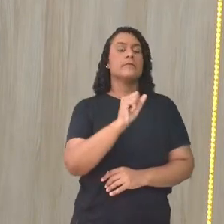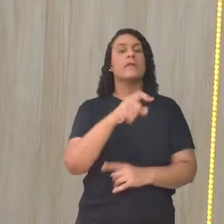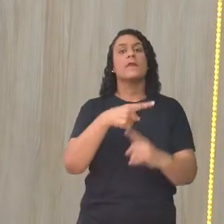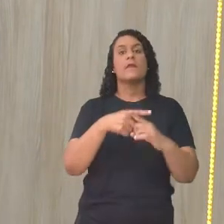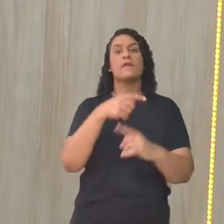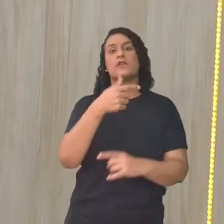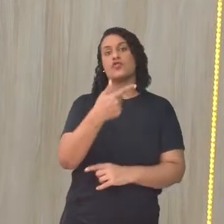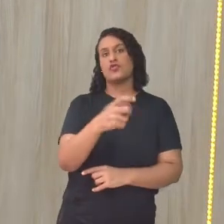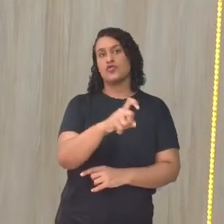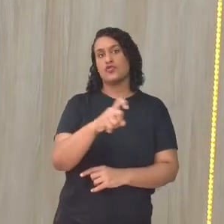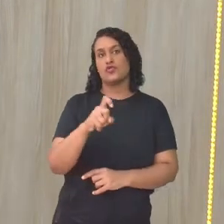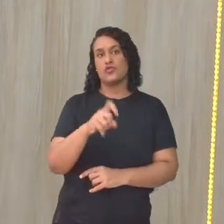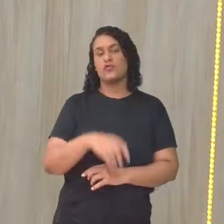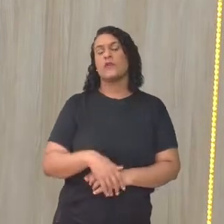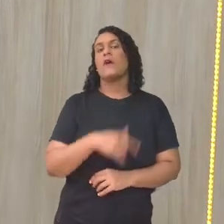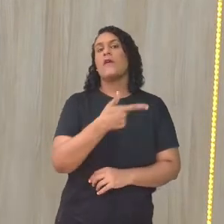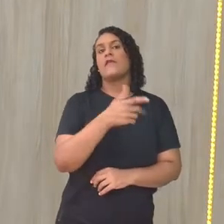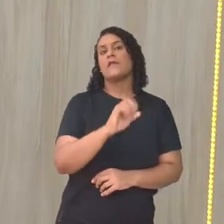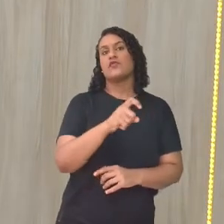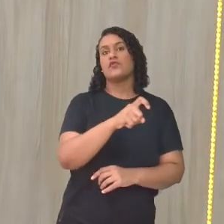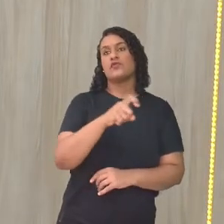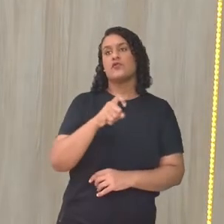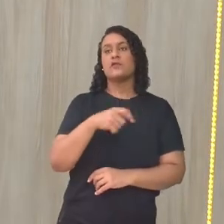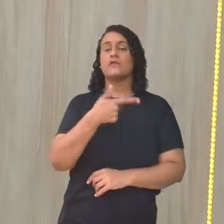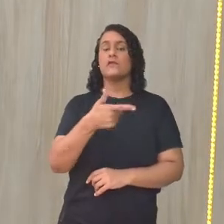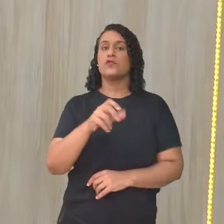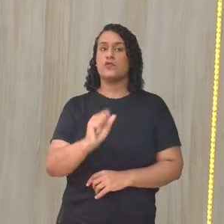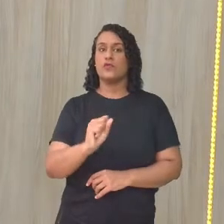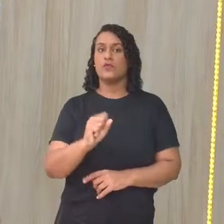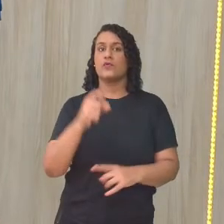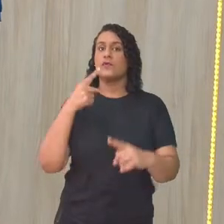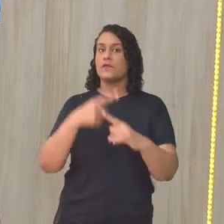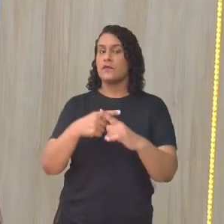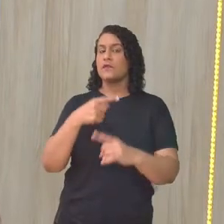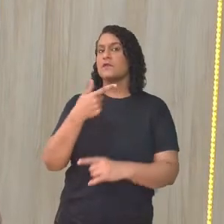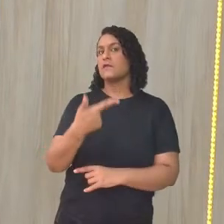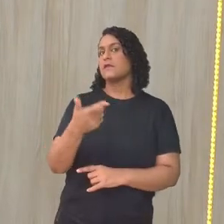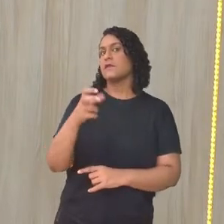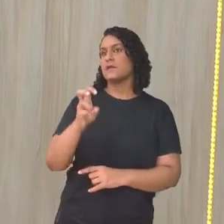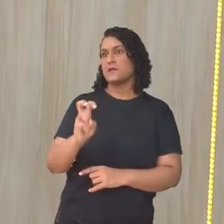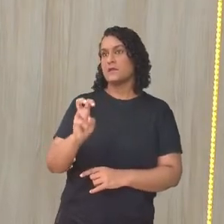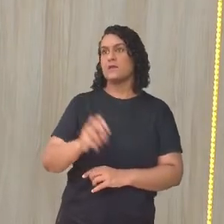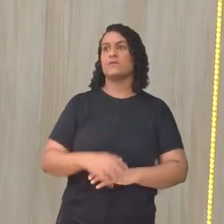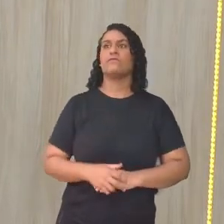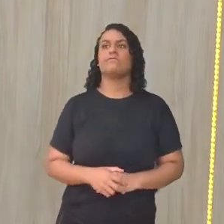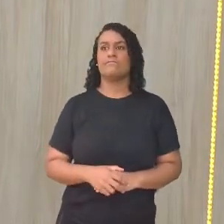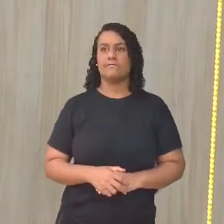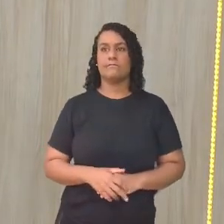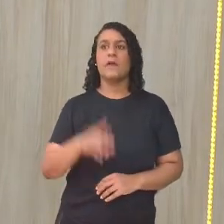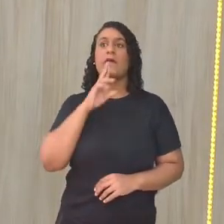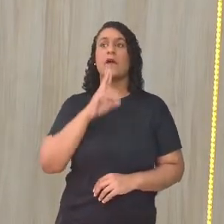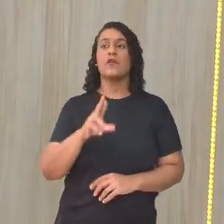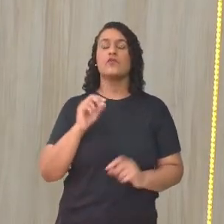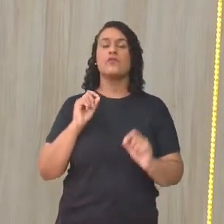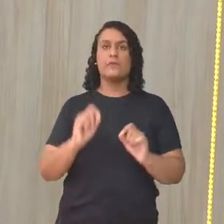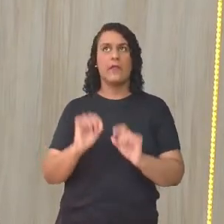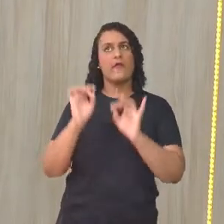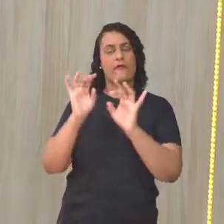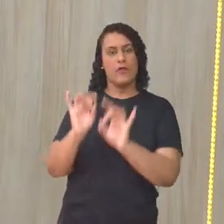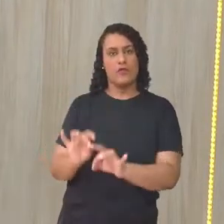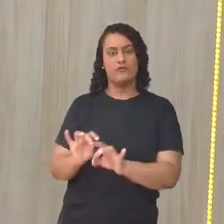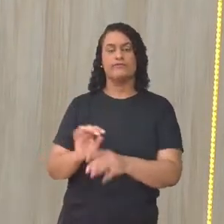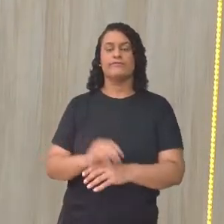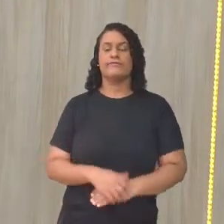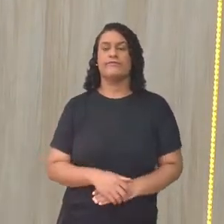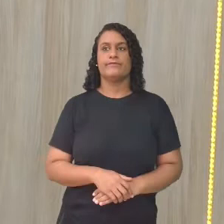vai dar 20x. E vou multiplicar 28 por 25, tá bom? Que vai ter o valor específico. Então, lembre,